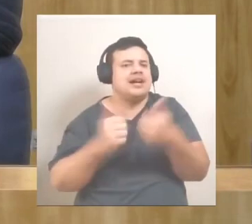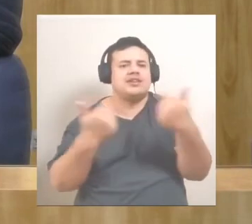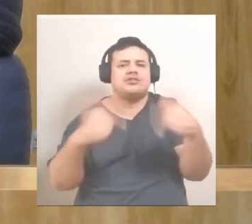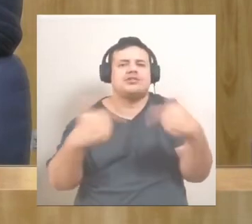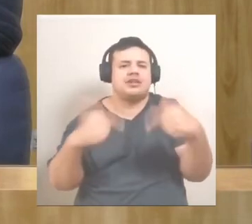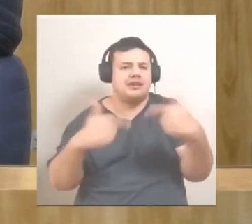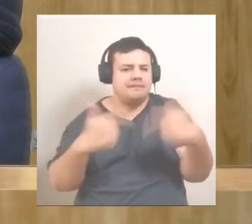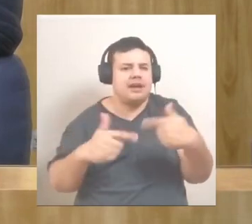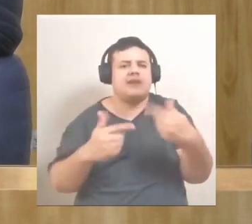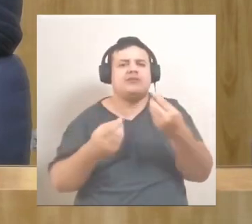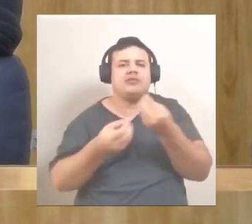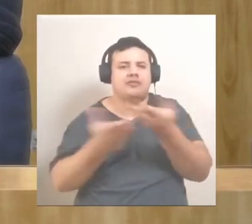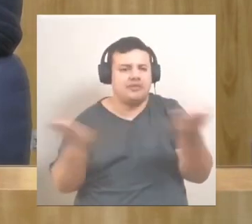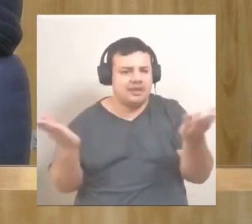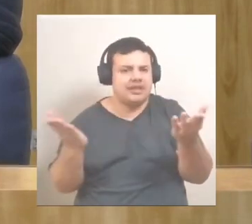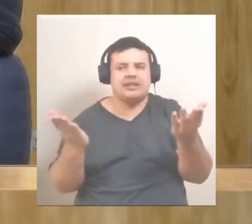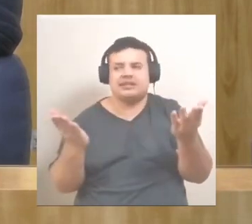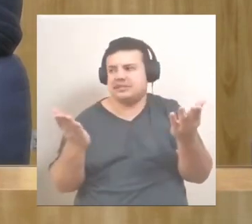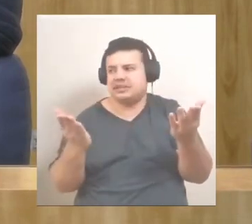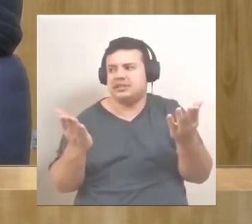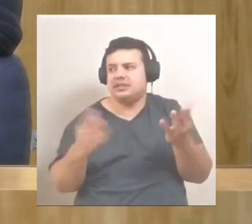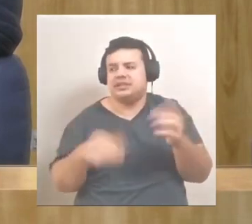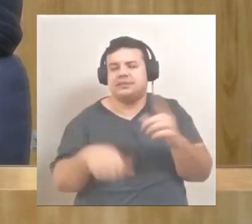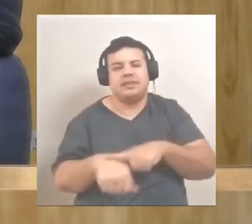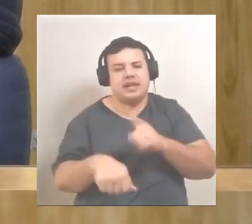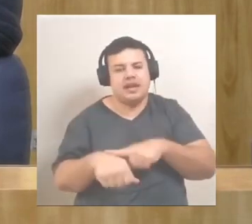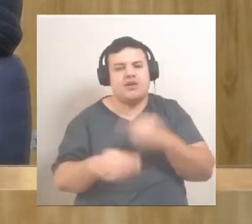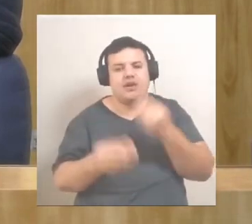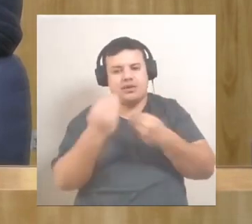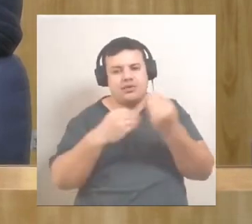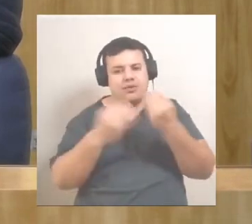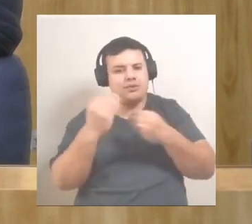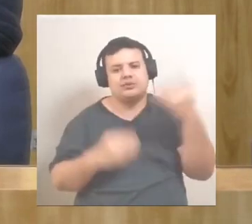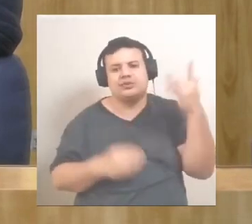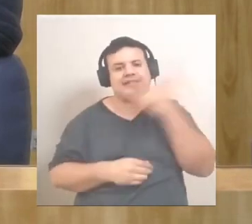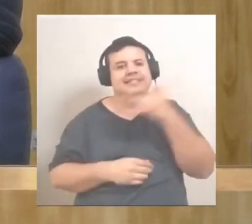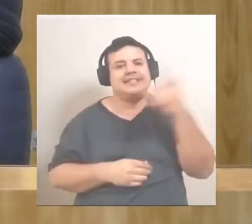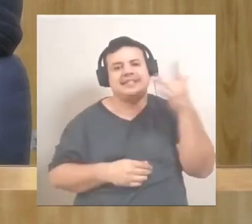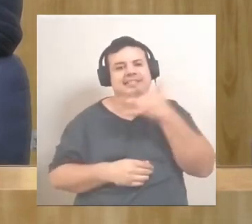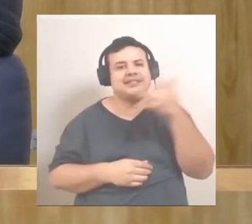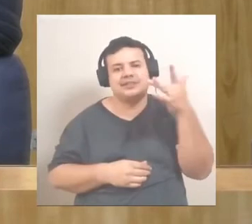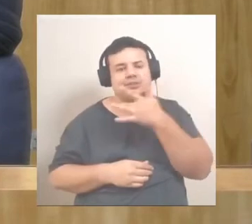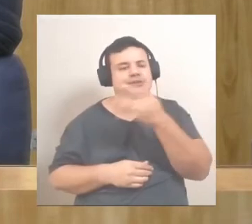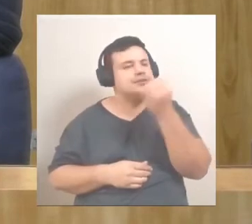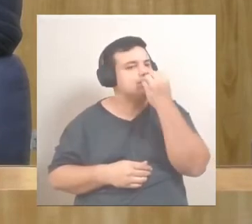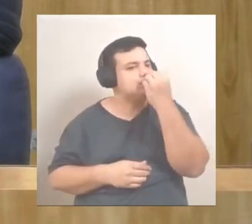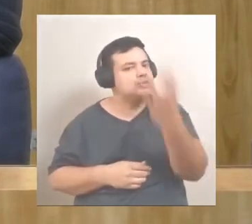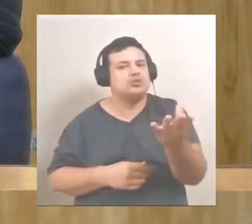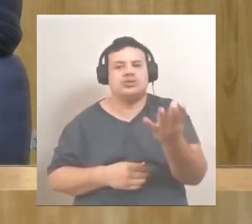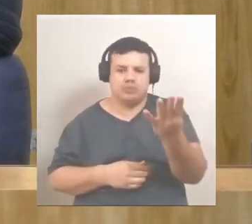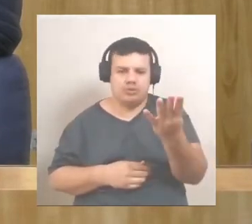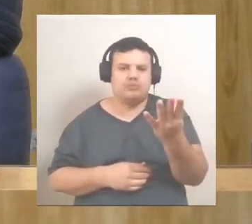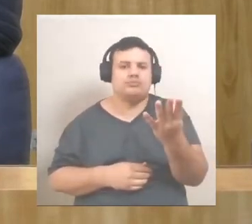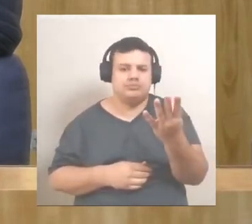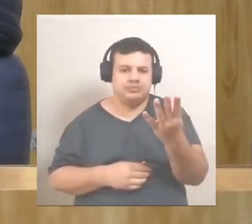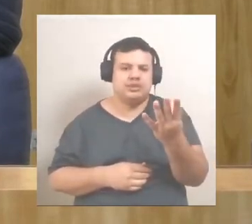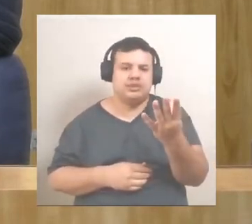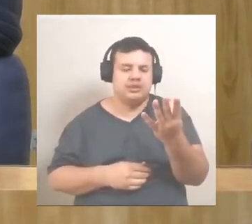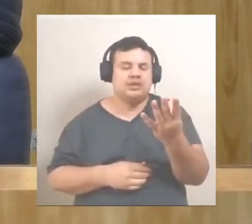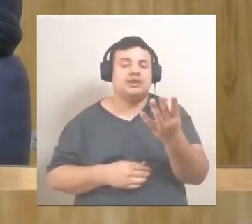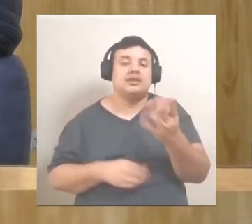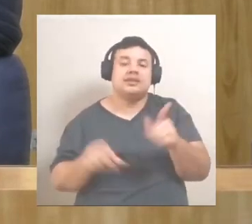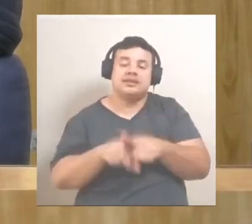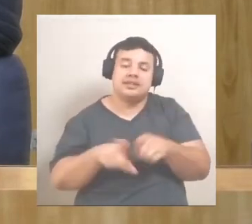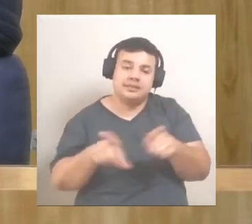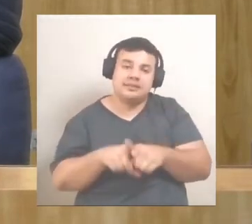eles oferecem, inclusive na hora do almoço, que também é delicioso, é muito bom, vale muito a pena. Fora que,